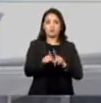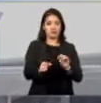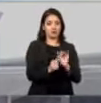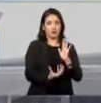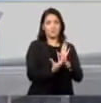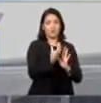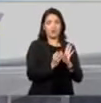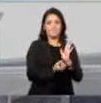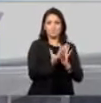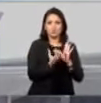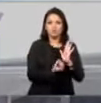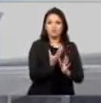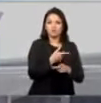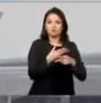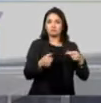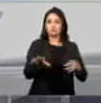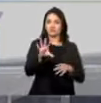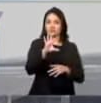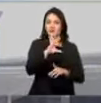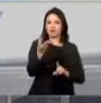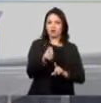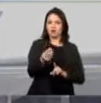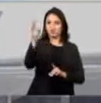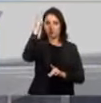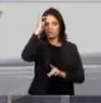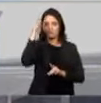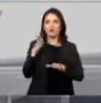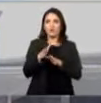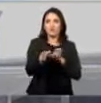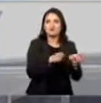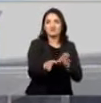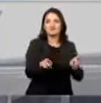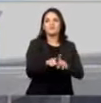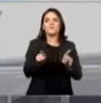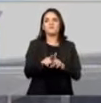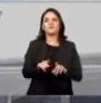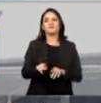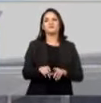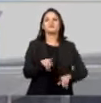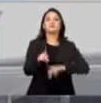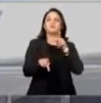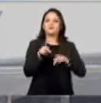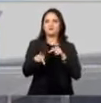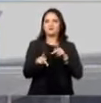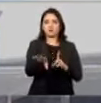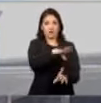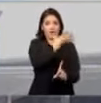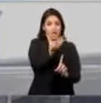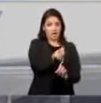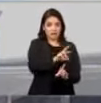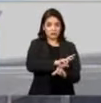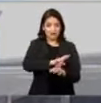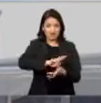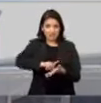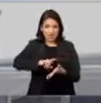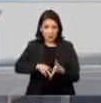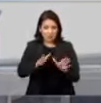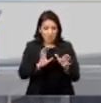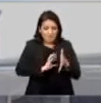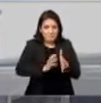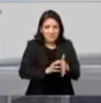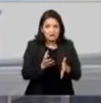culturais e o devido acesso da população. A arte não está a serviço de uma ou outra ideologia, não atende partidos, não